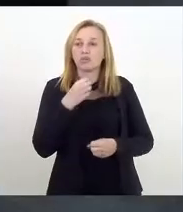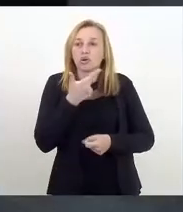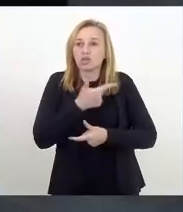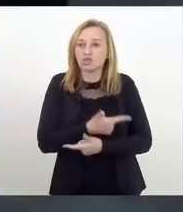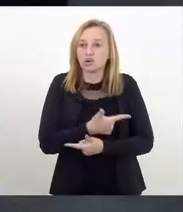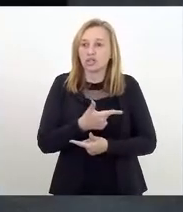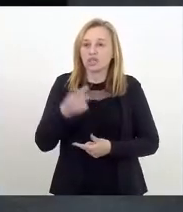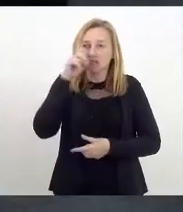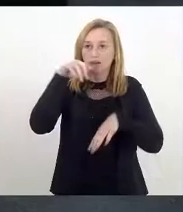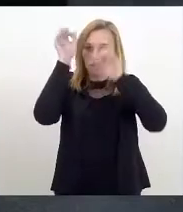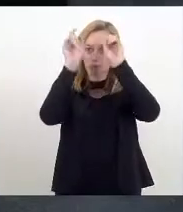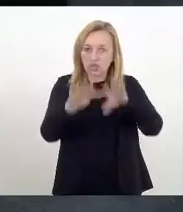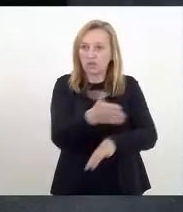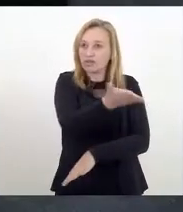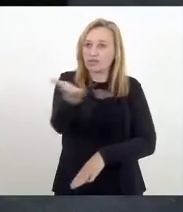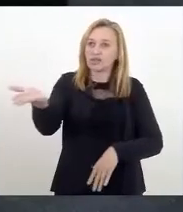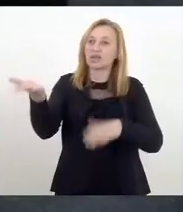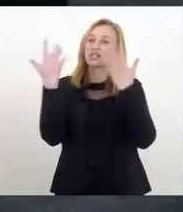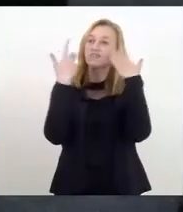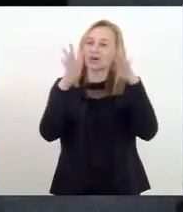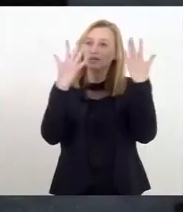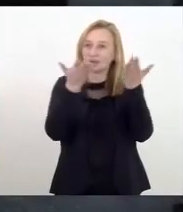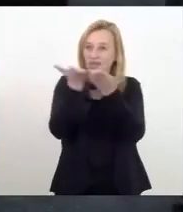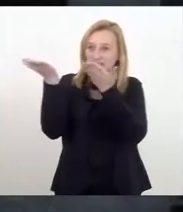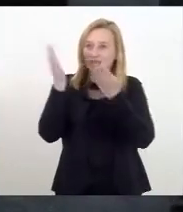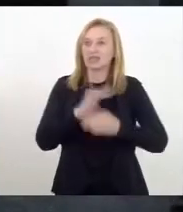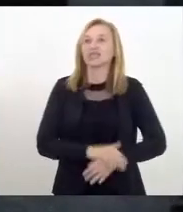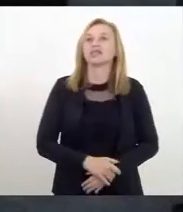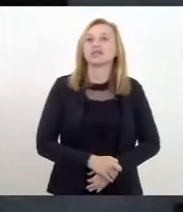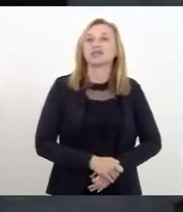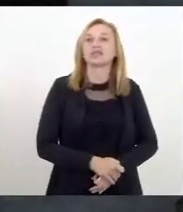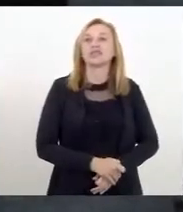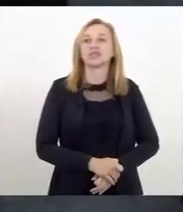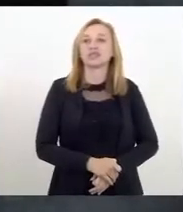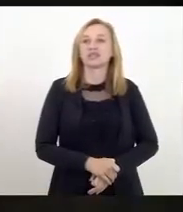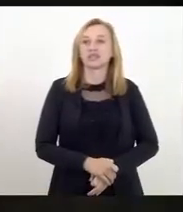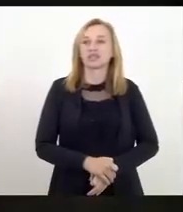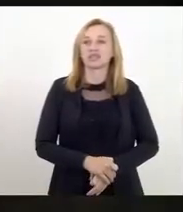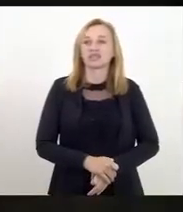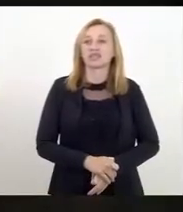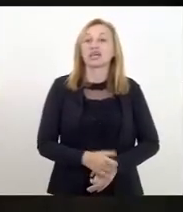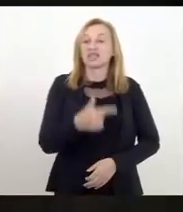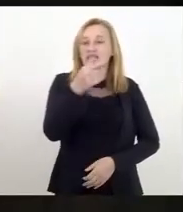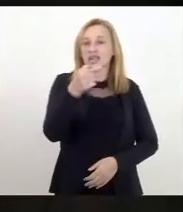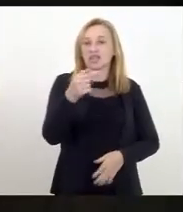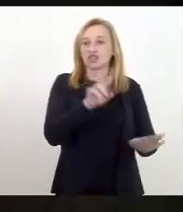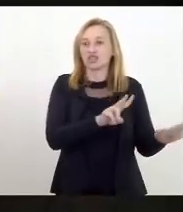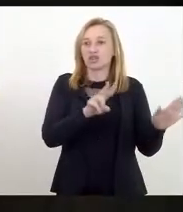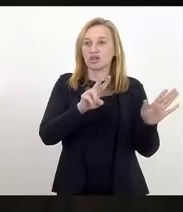Que Deus abençoe vocês. Então, vocês merecem muito mais do que vocês estão recebendo. Restaram sete emendas